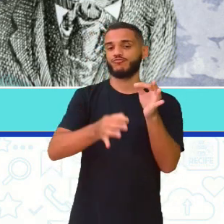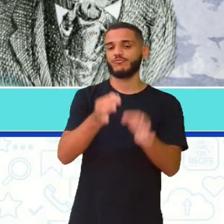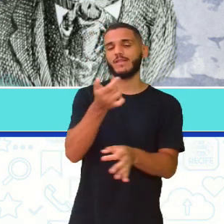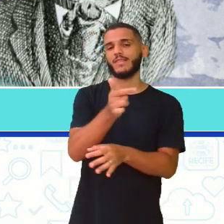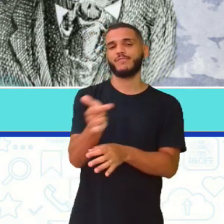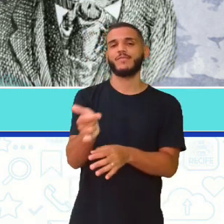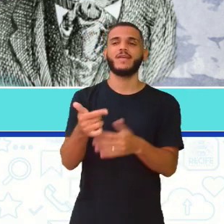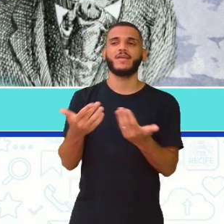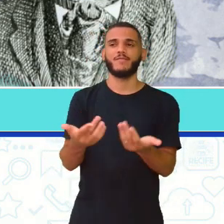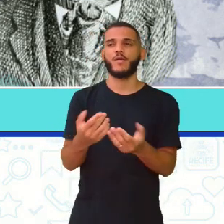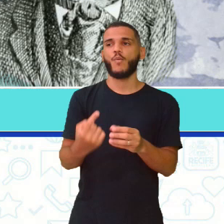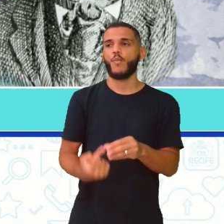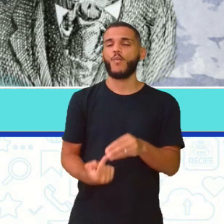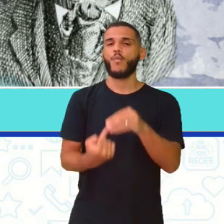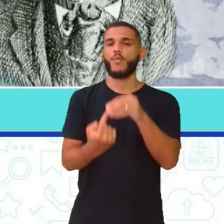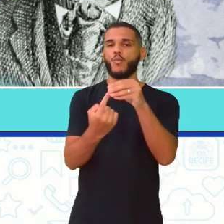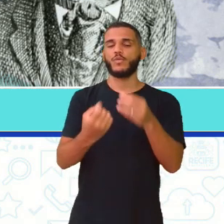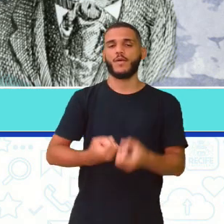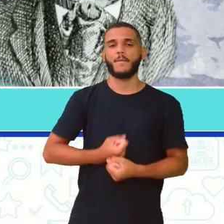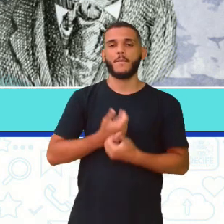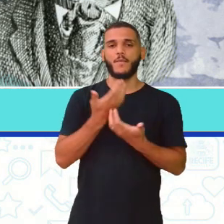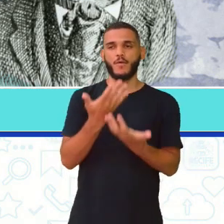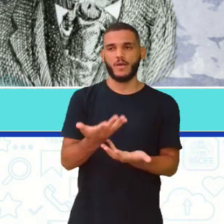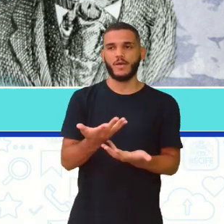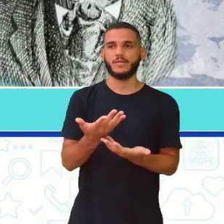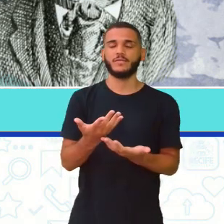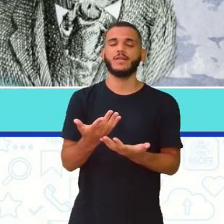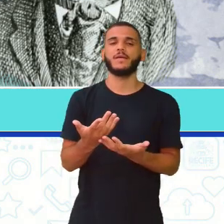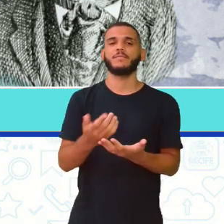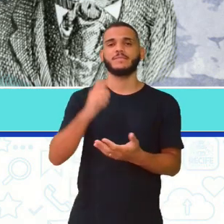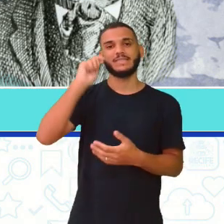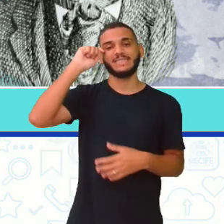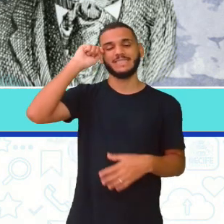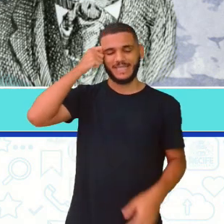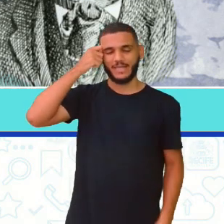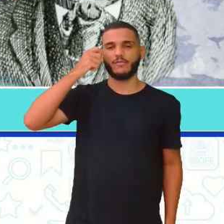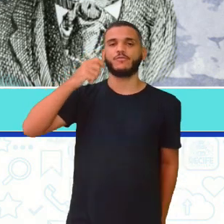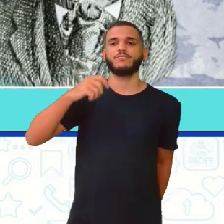poeta que não era miscigenado, né?